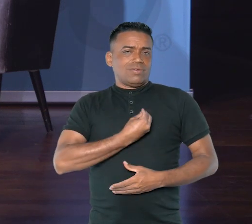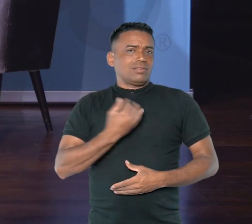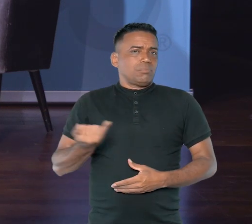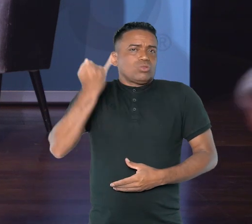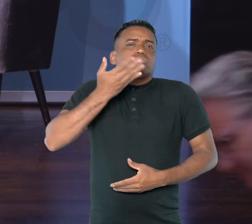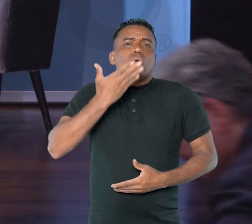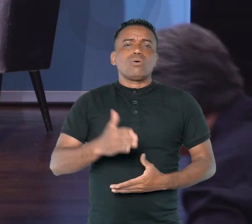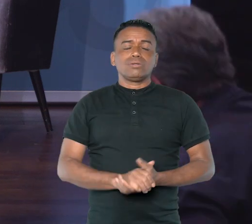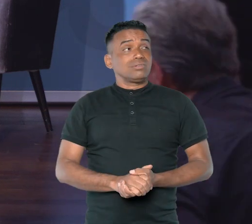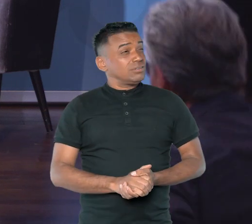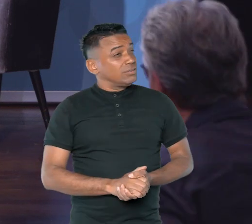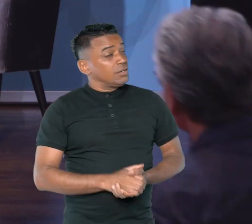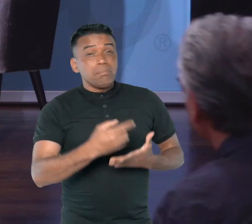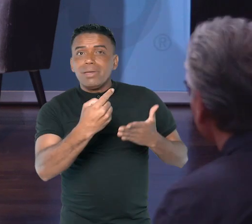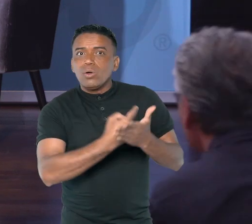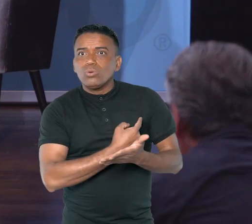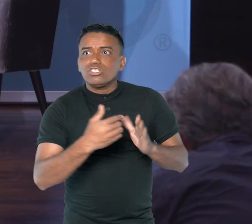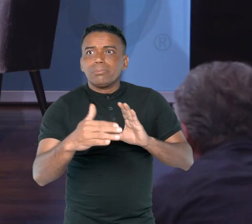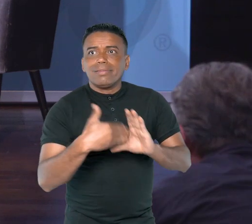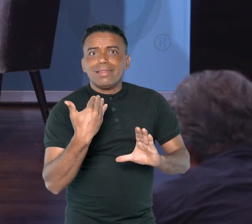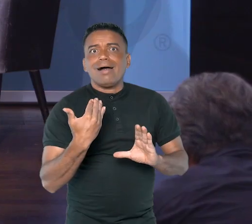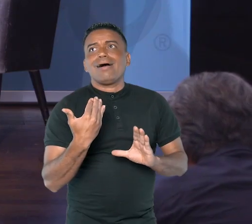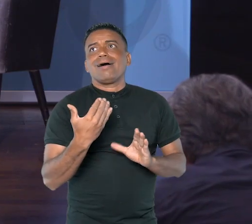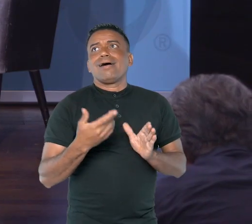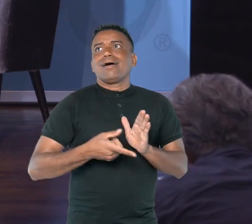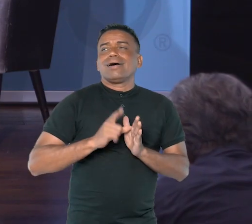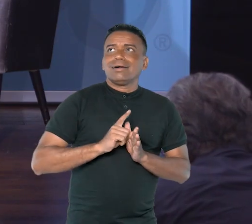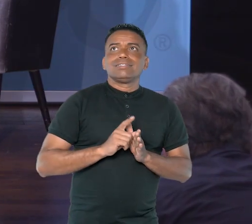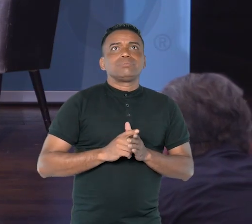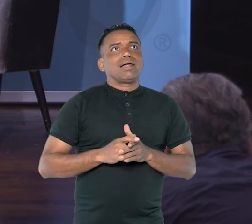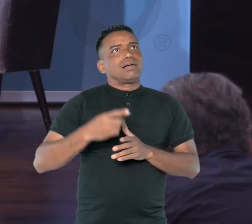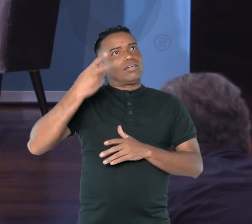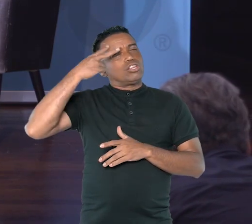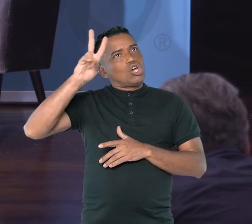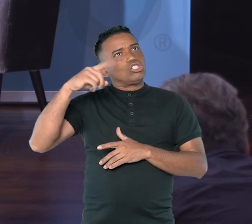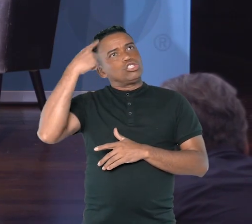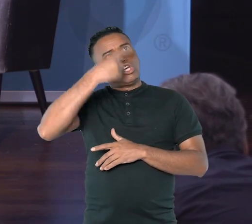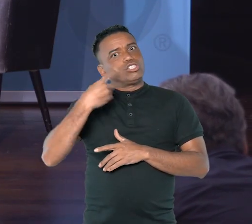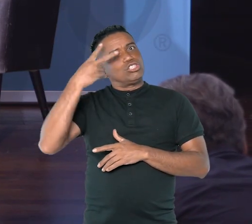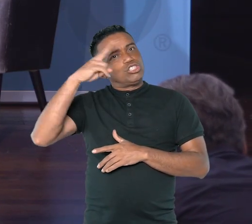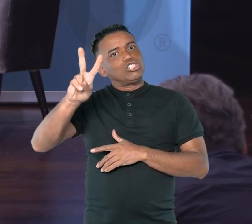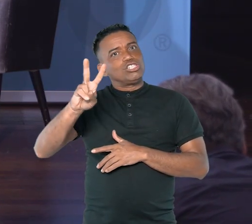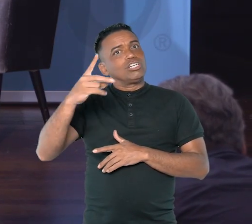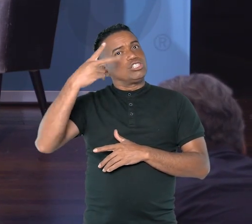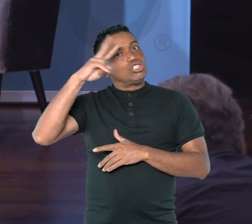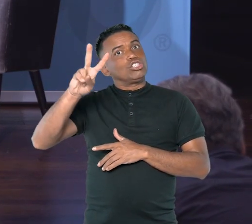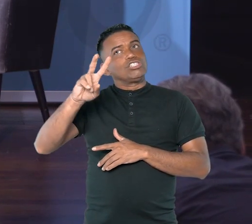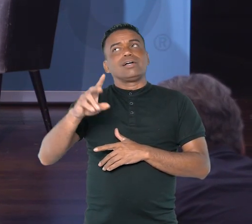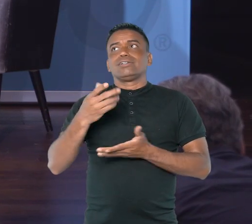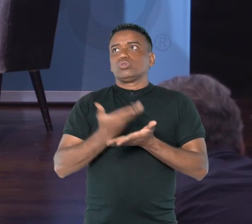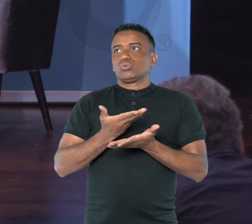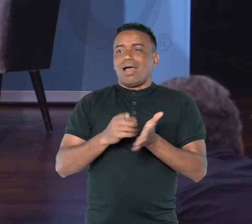Aquelas perguntas que a pessoa devia mandar para você em casa, assim, para você estudar dois dias. Nossa, é um